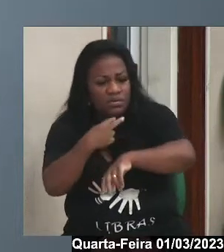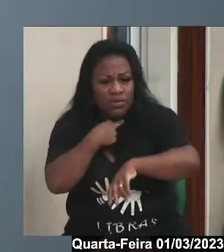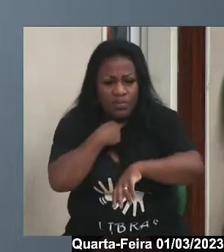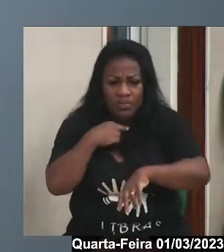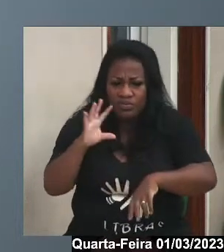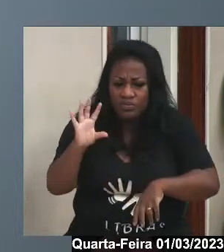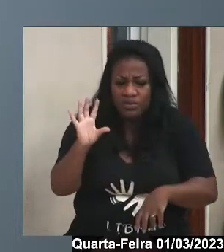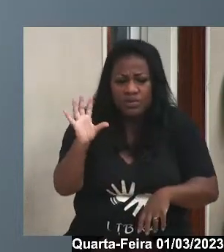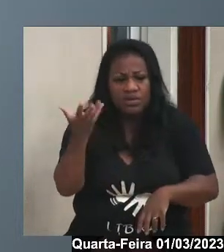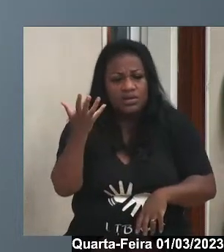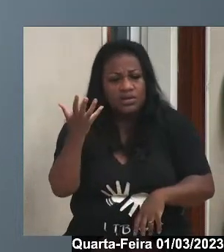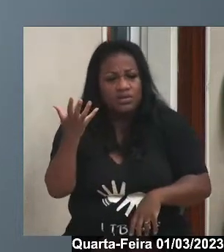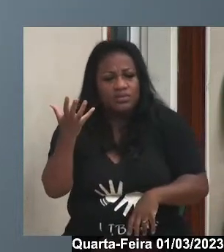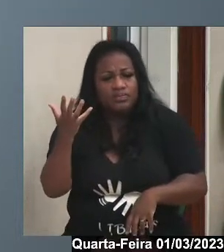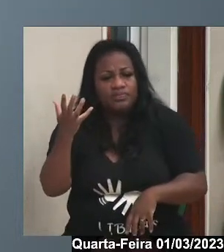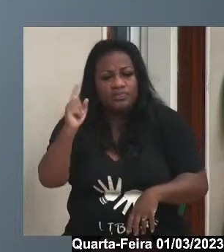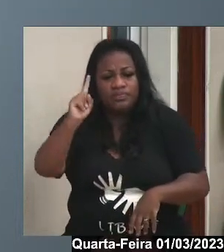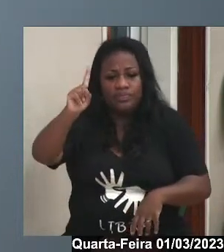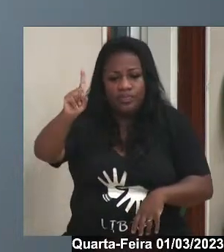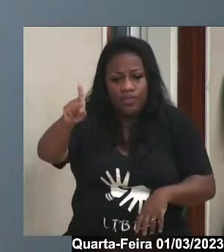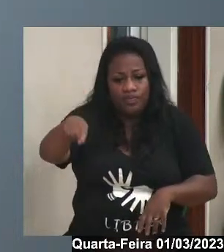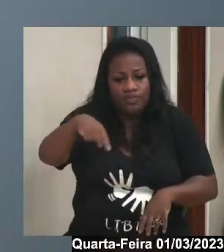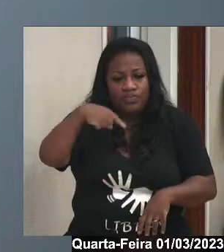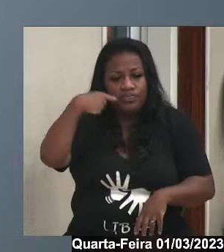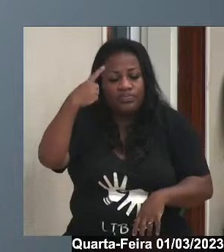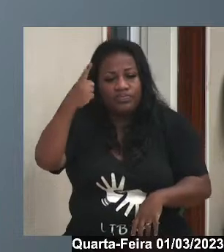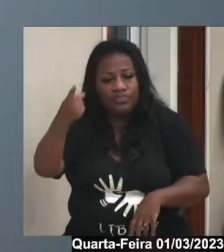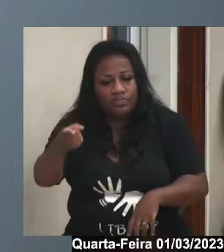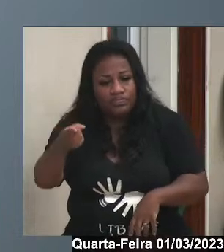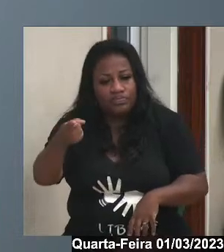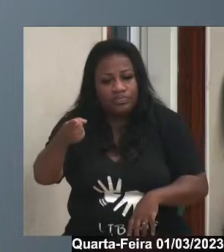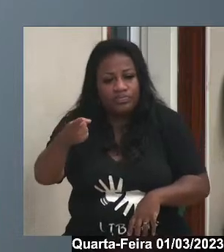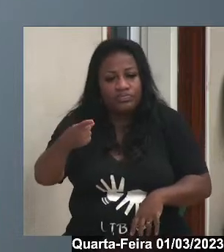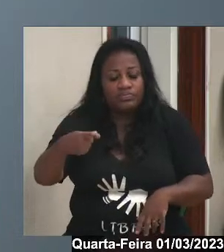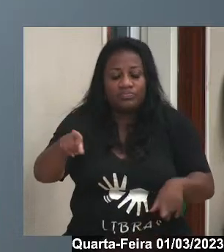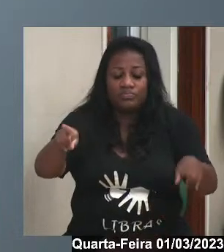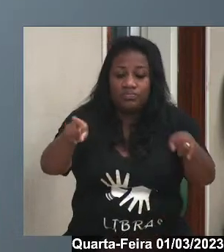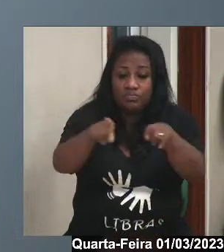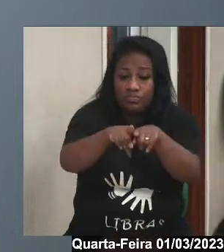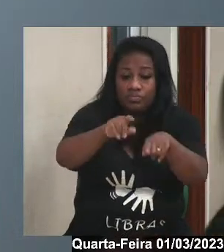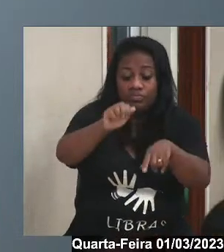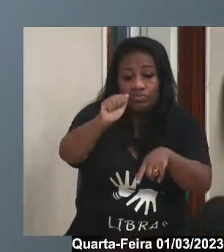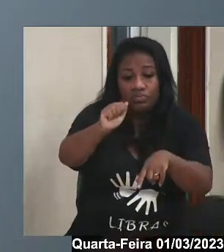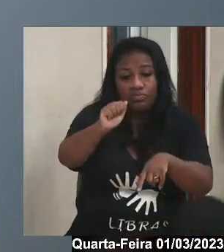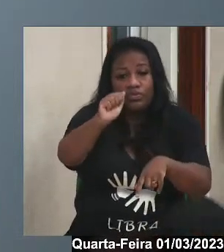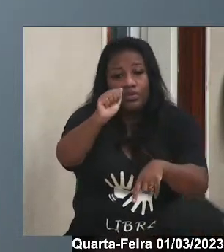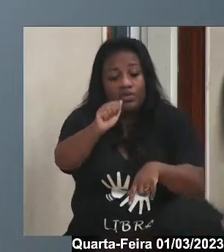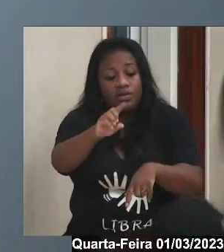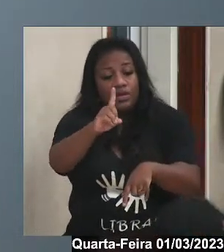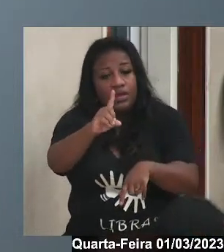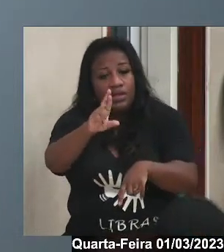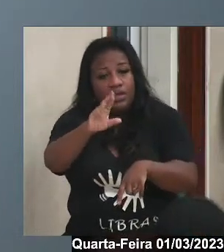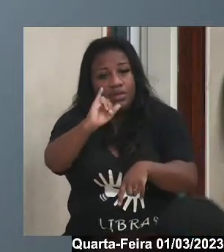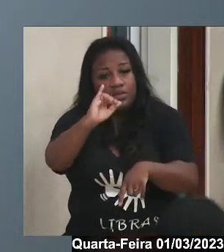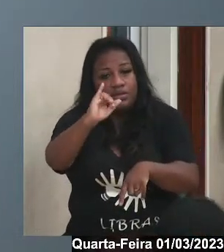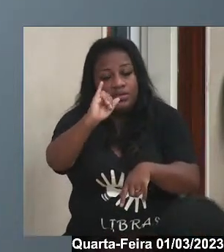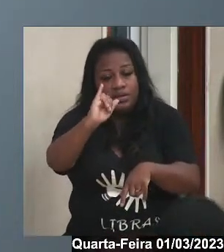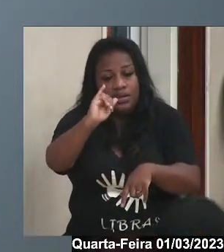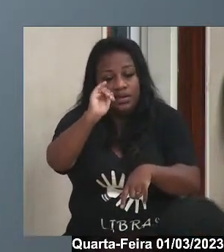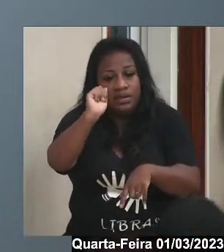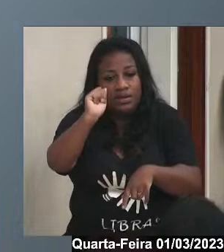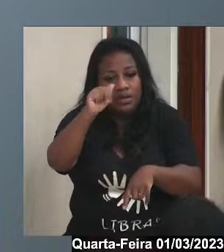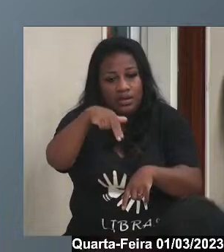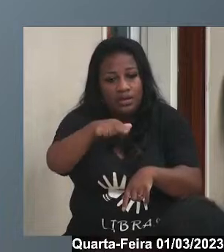passar por aquilo que ele passou. Do outro lado, eu tenho a dona Adriana. Dona Adriana é mãe de um dos